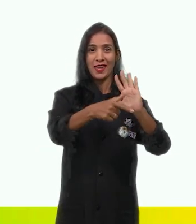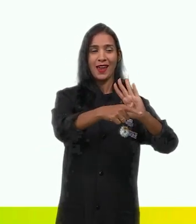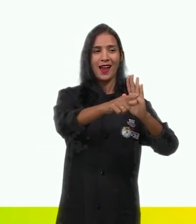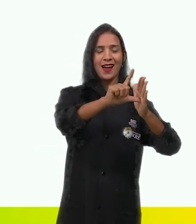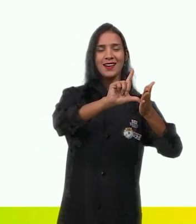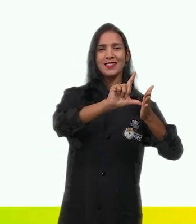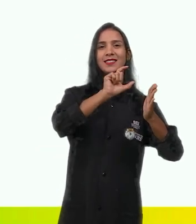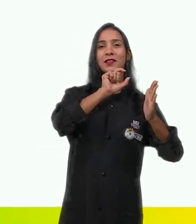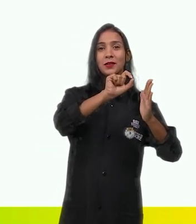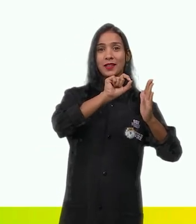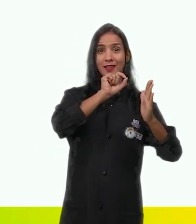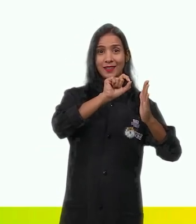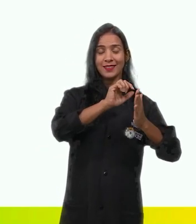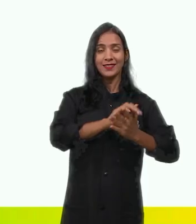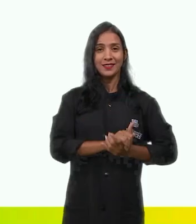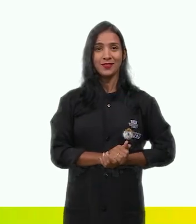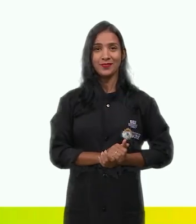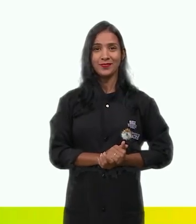quê?